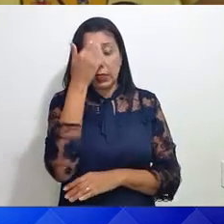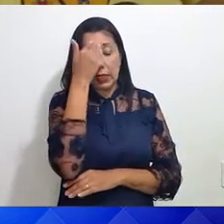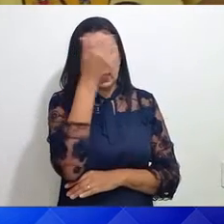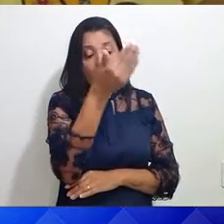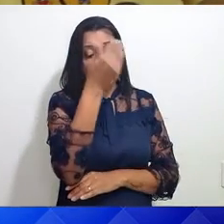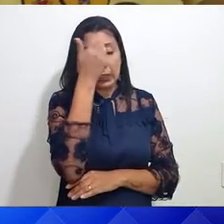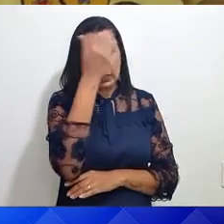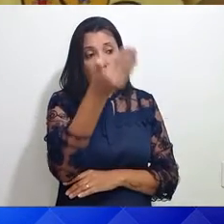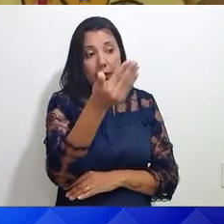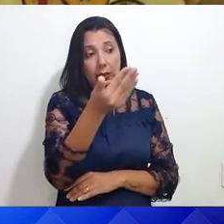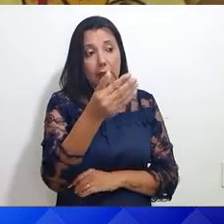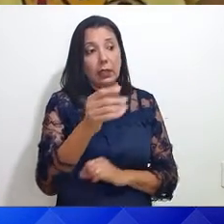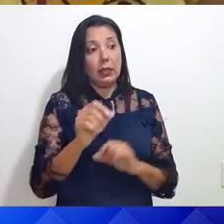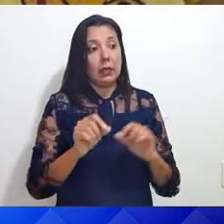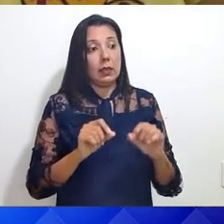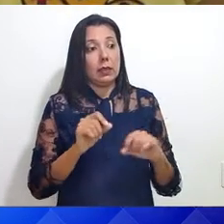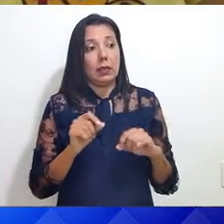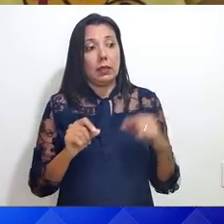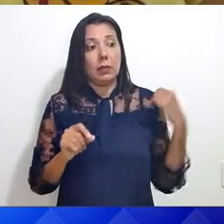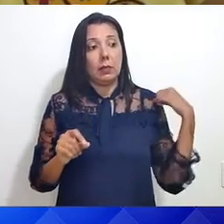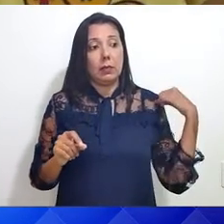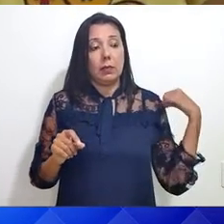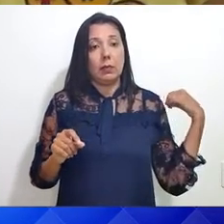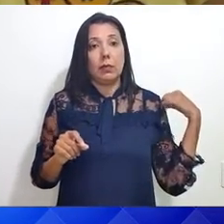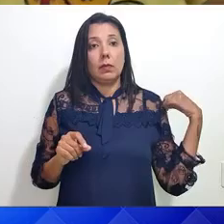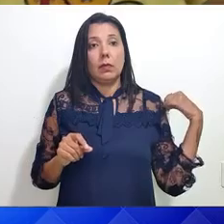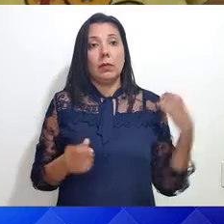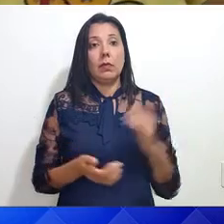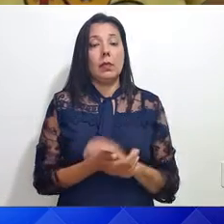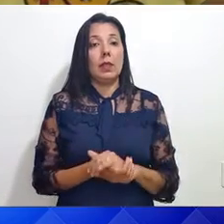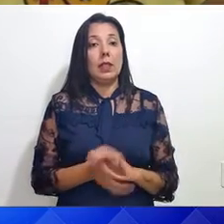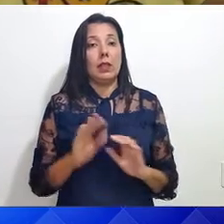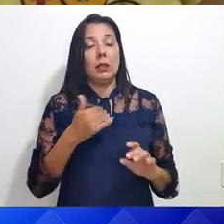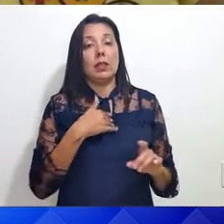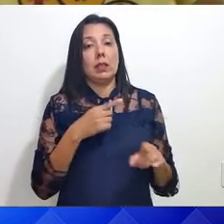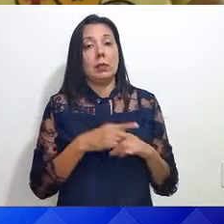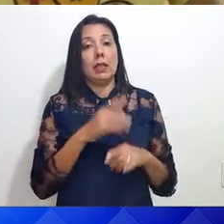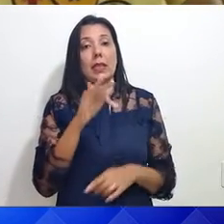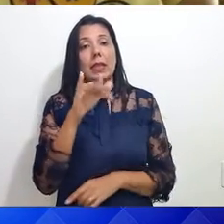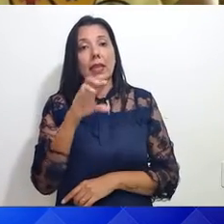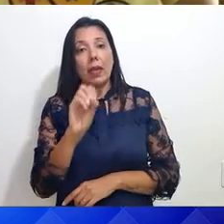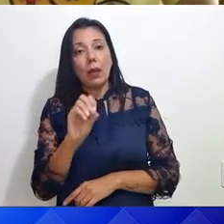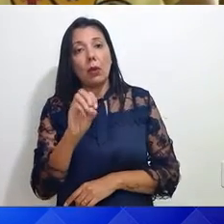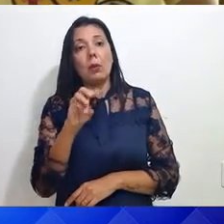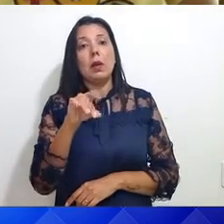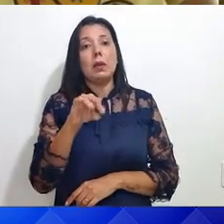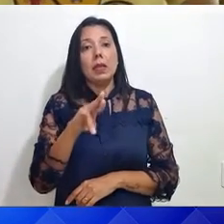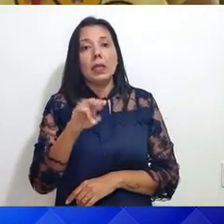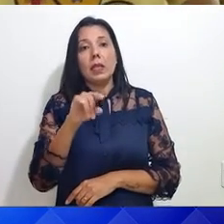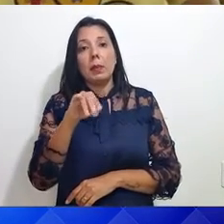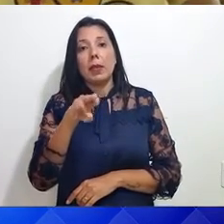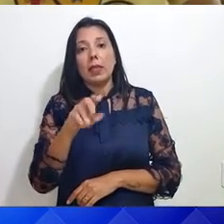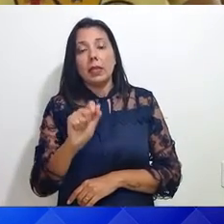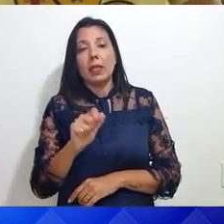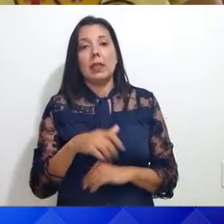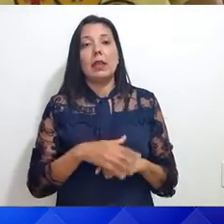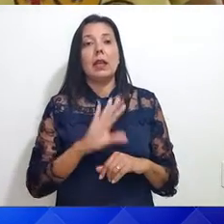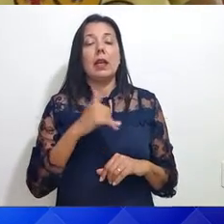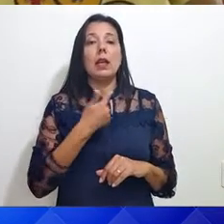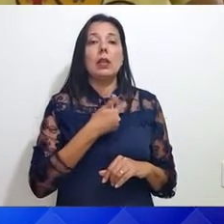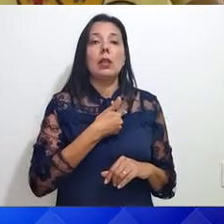né, tem um trabalho muito importante na comunidade. Como é importante ter pessoas atuantes assim